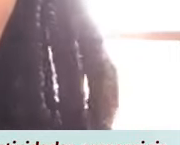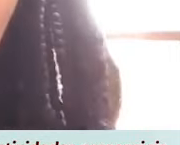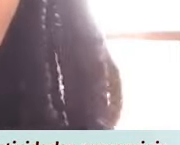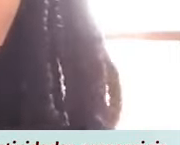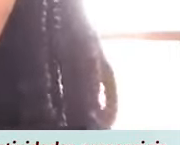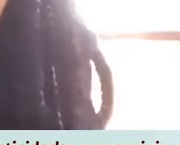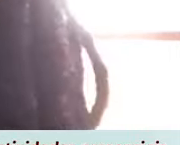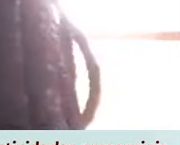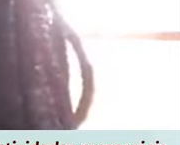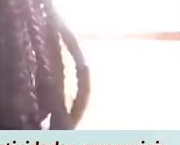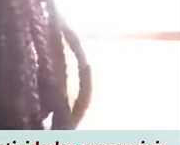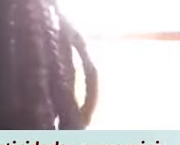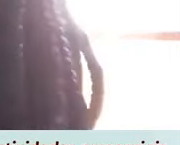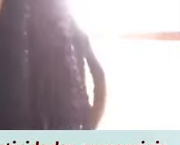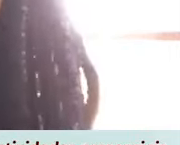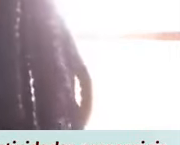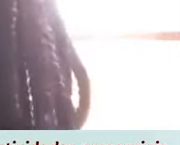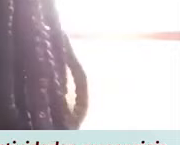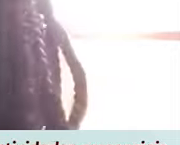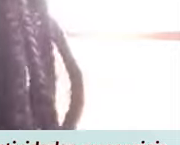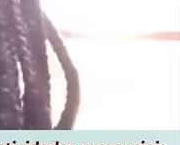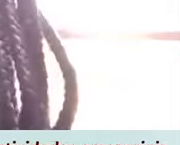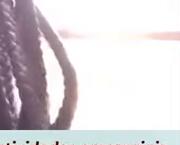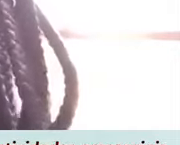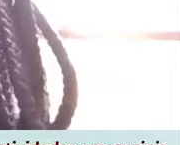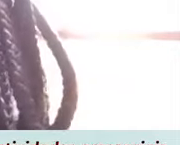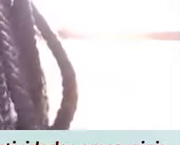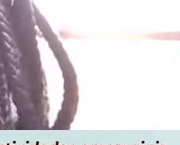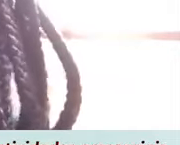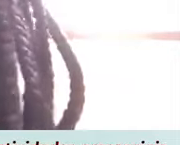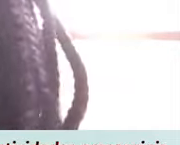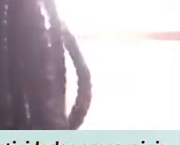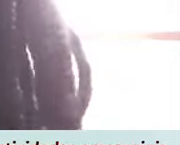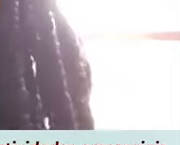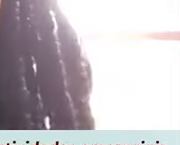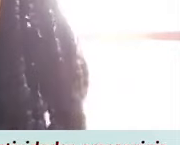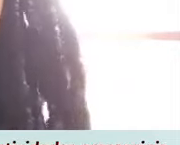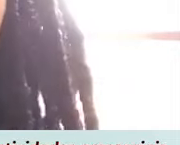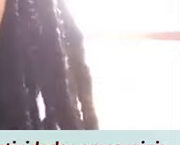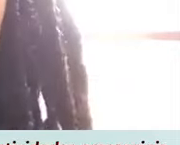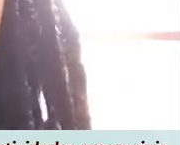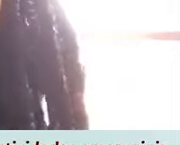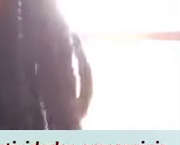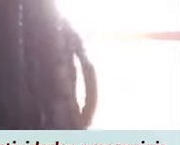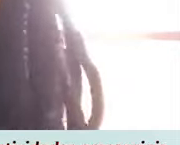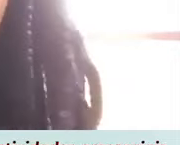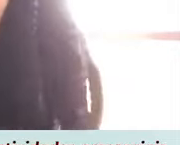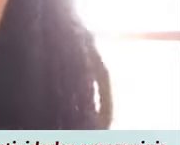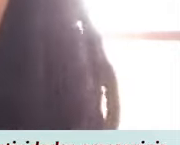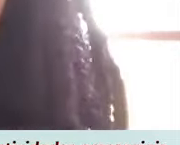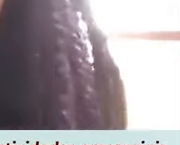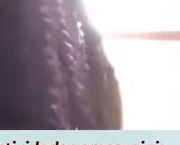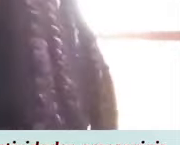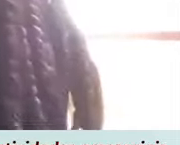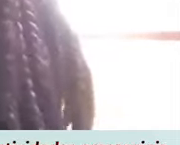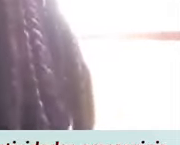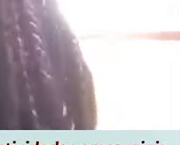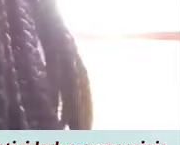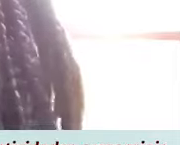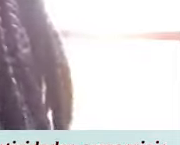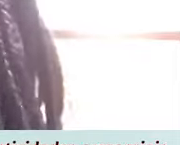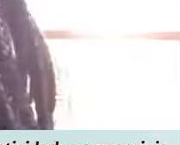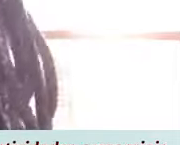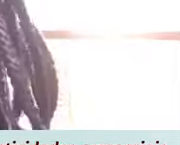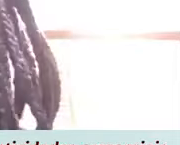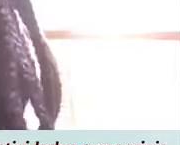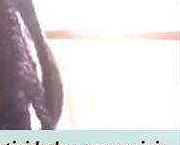a única alimentação do dia como a merenda escolar, por exemplo, sofrem porque moram em casas pequenas, às vezes de até um cômodo, com muitos irmãos,